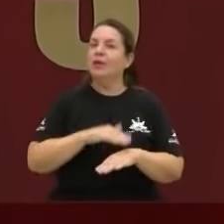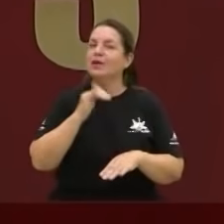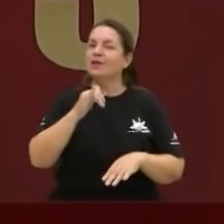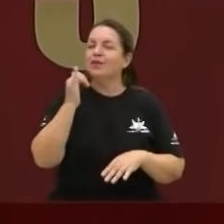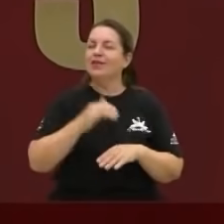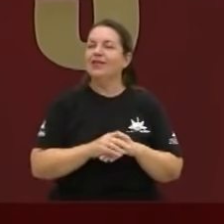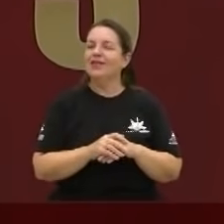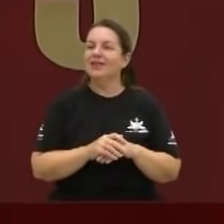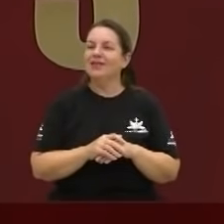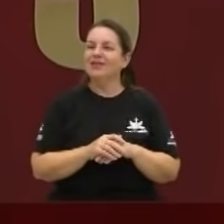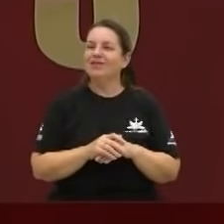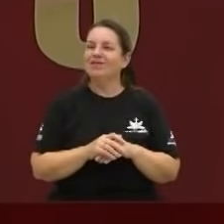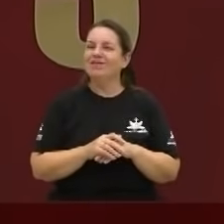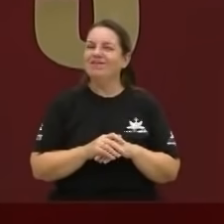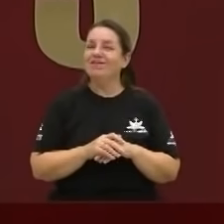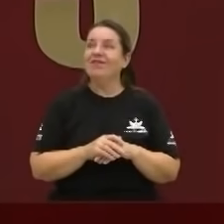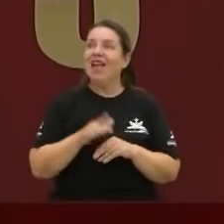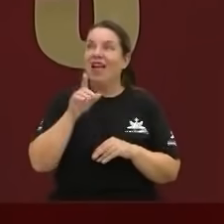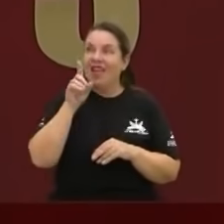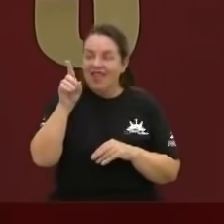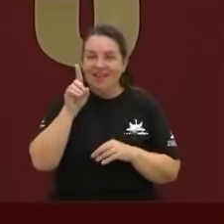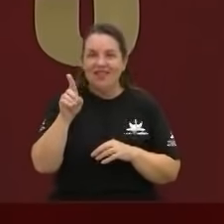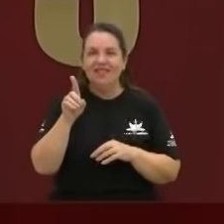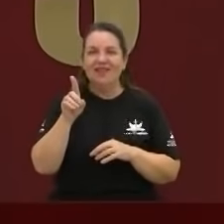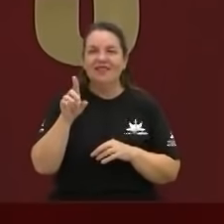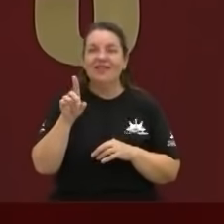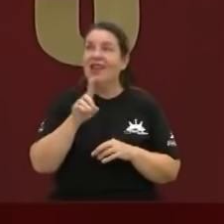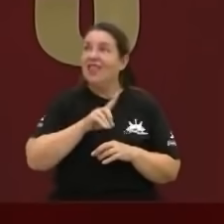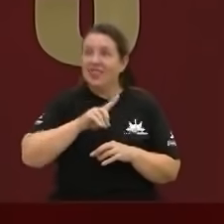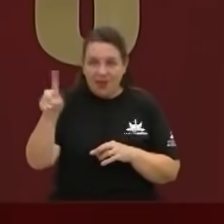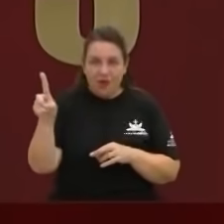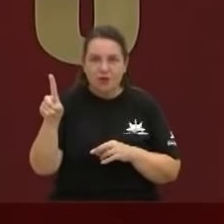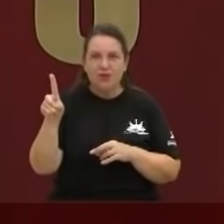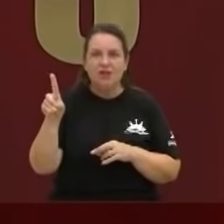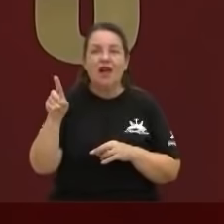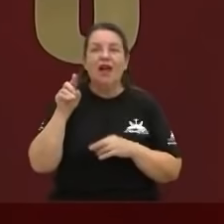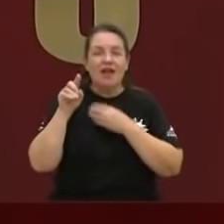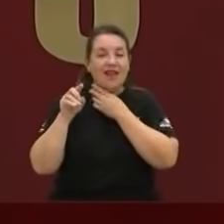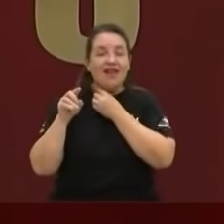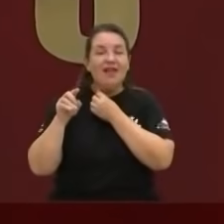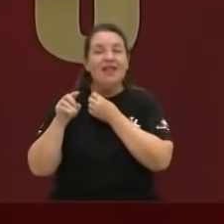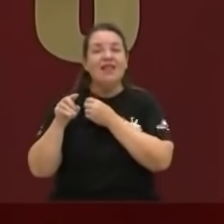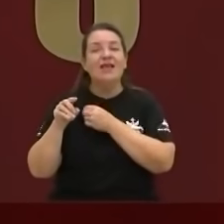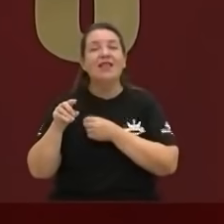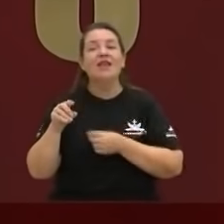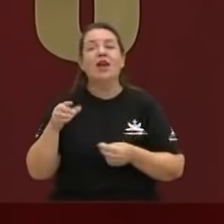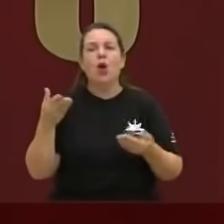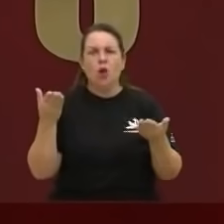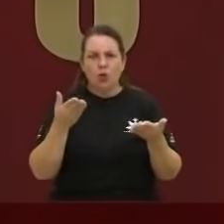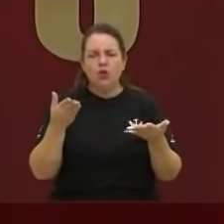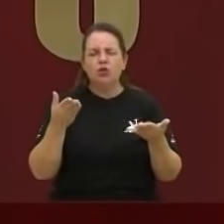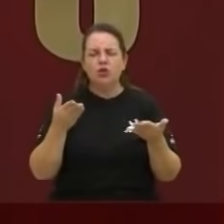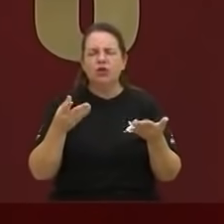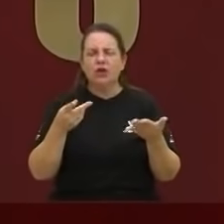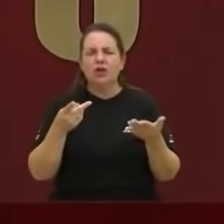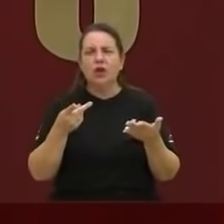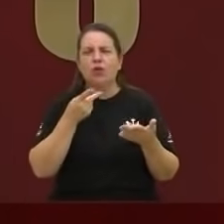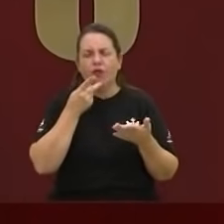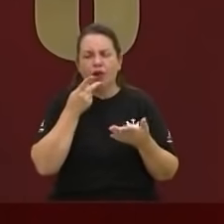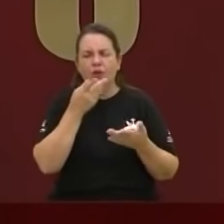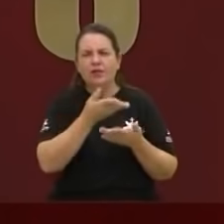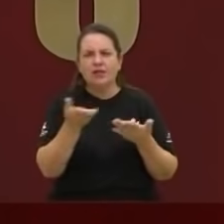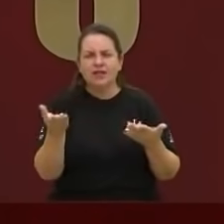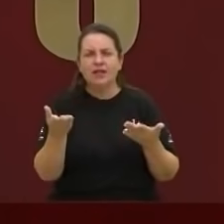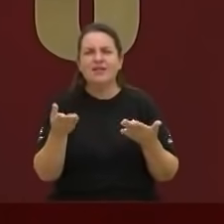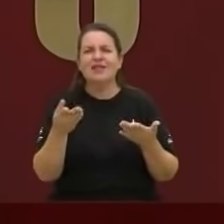Por mais que chegue nos nossos ouvidos, isso não é de Deus. É aquilo que eu tenho chamado hoje, para termos o crucifixo na